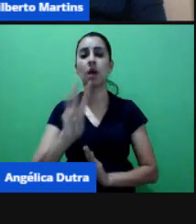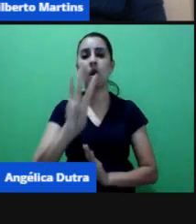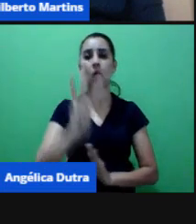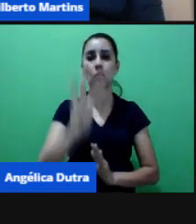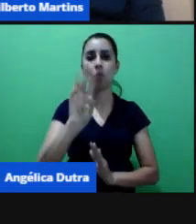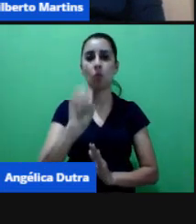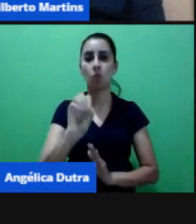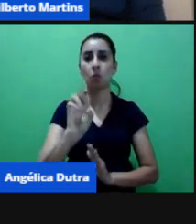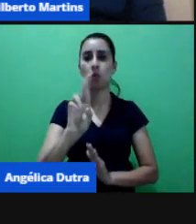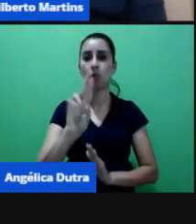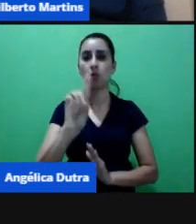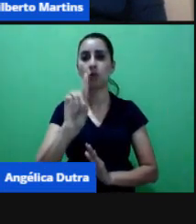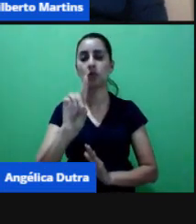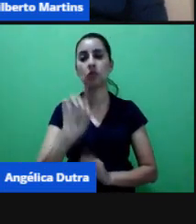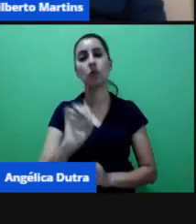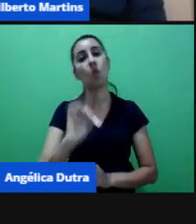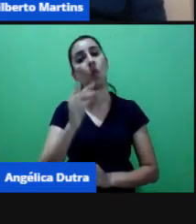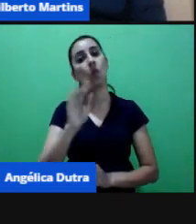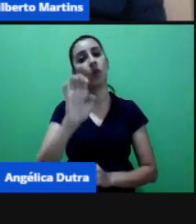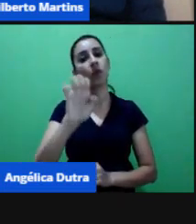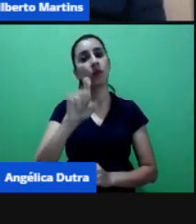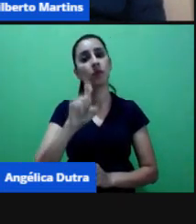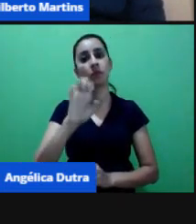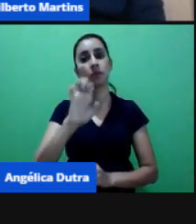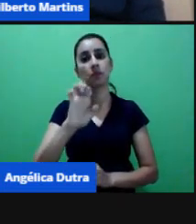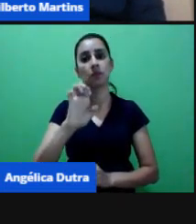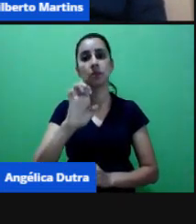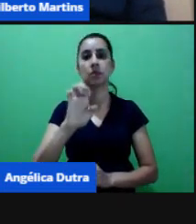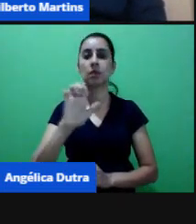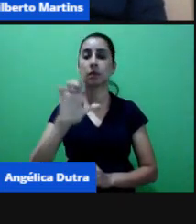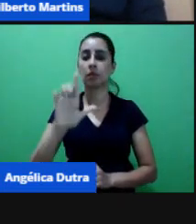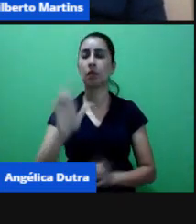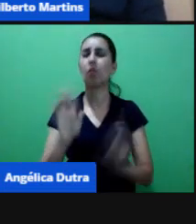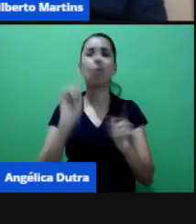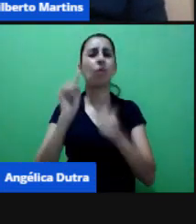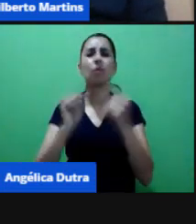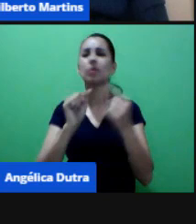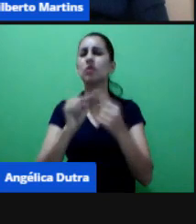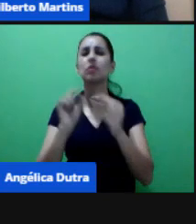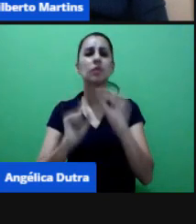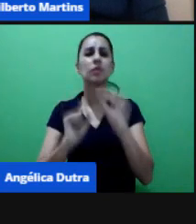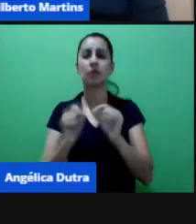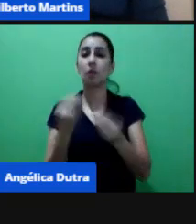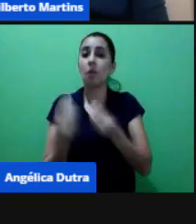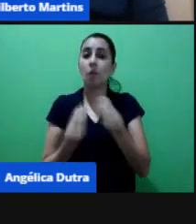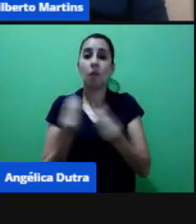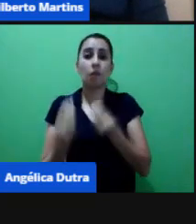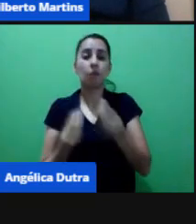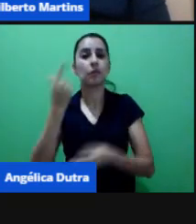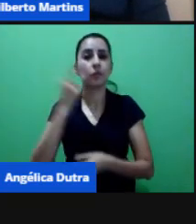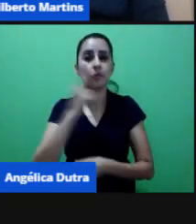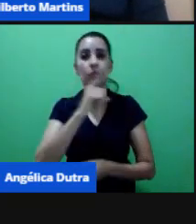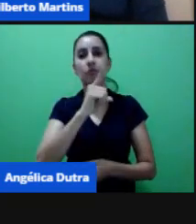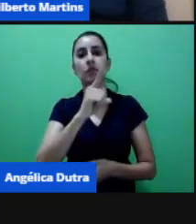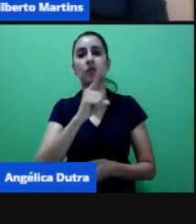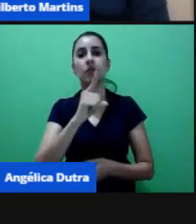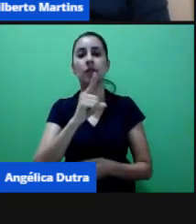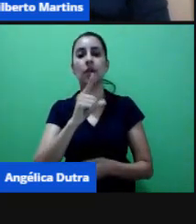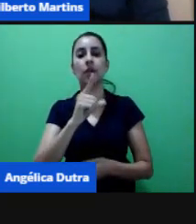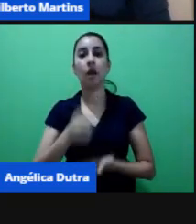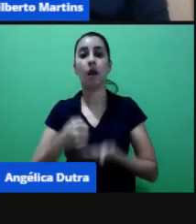um controle melhor dessa correção e até mesmo com o objetivo de como você pode alcançar esses alunos,